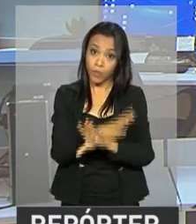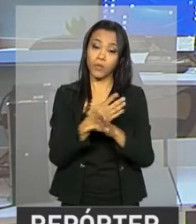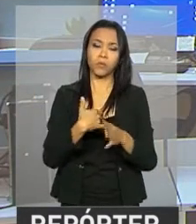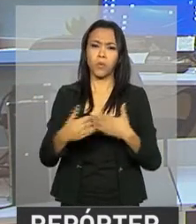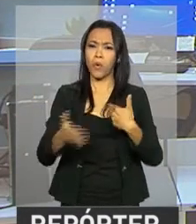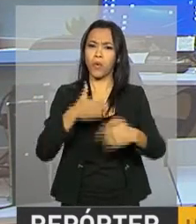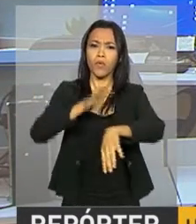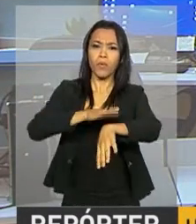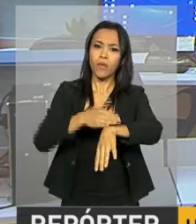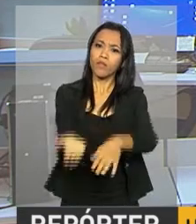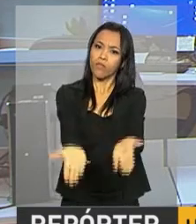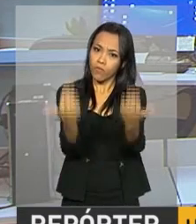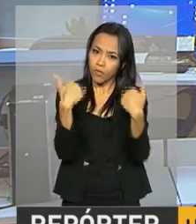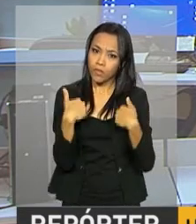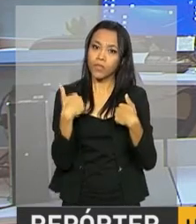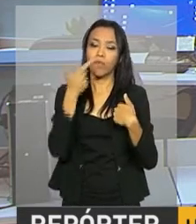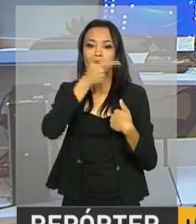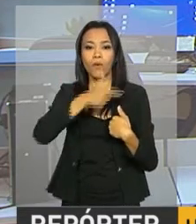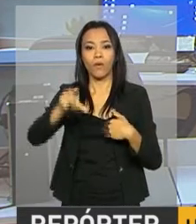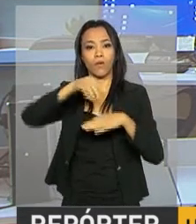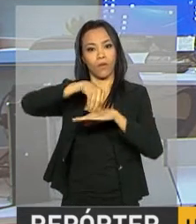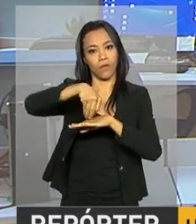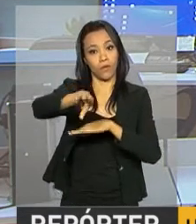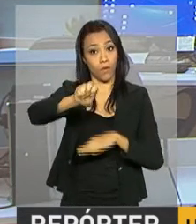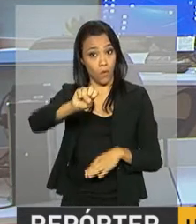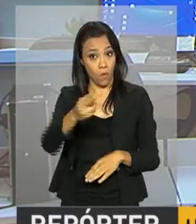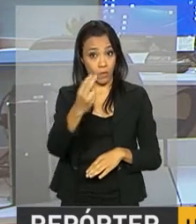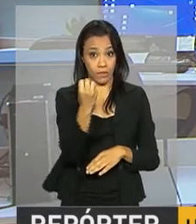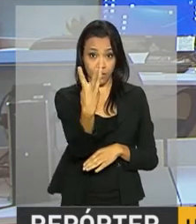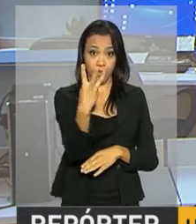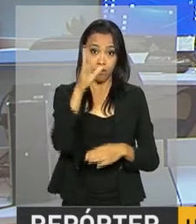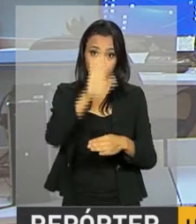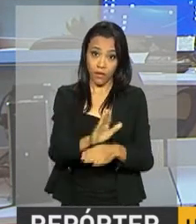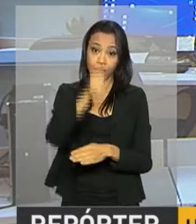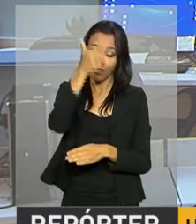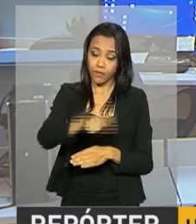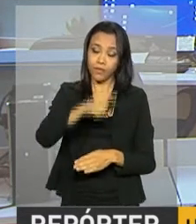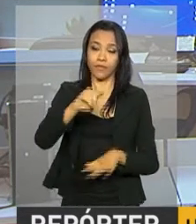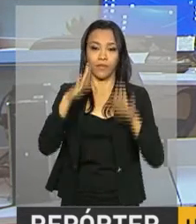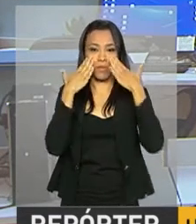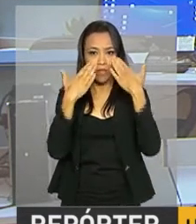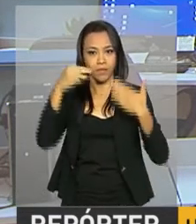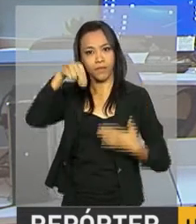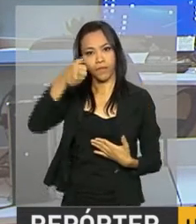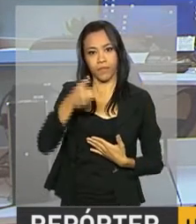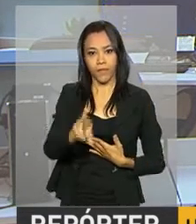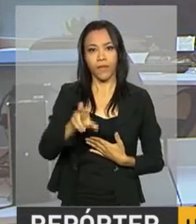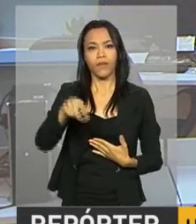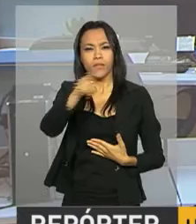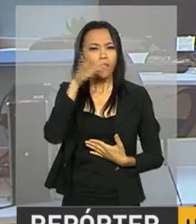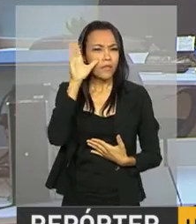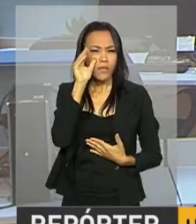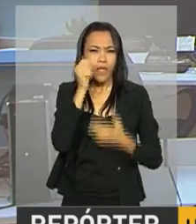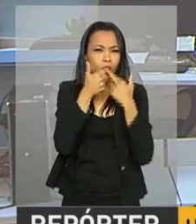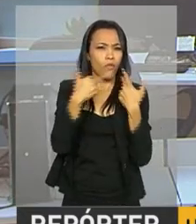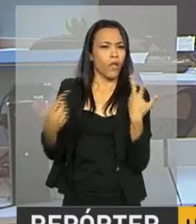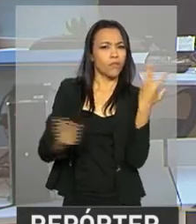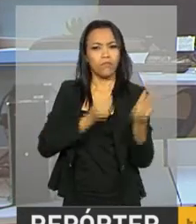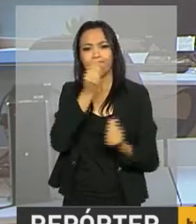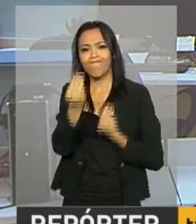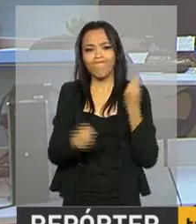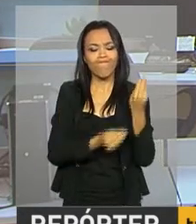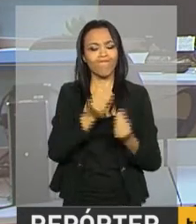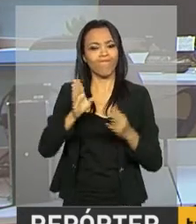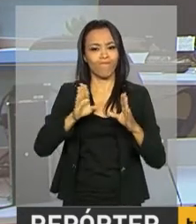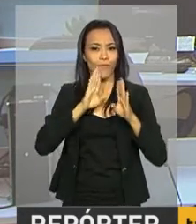qualquer momento com outras informações ou às 15h na próxima edição do Repórter NBR. Acompanhe também as novidades